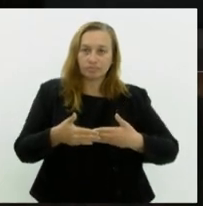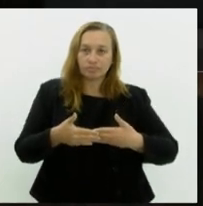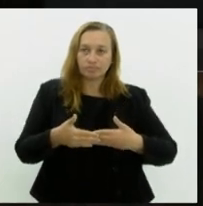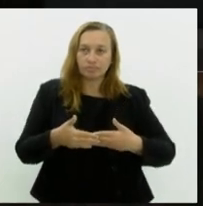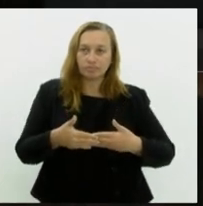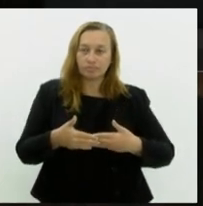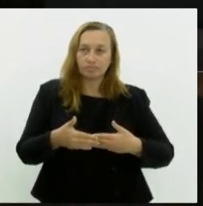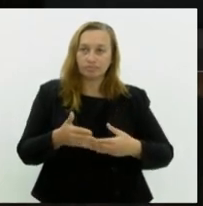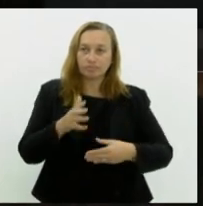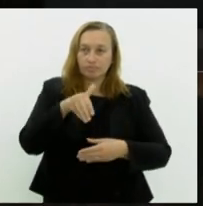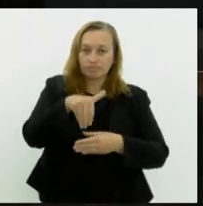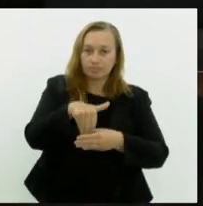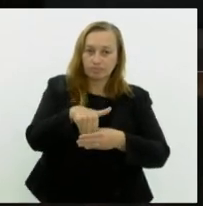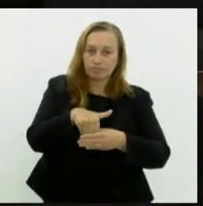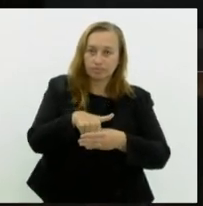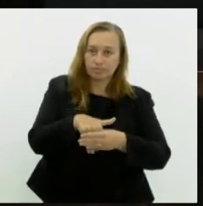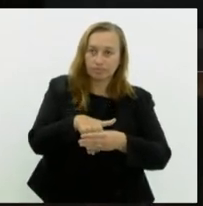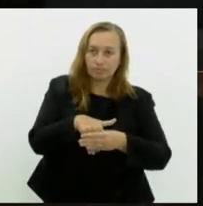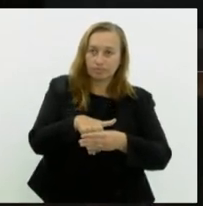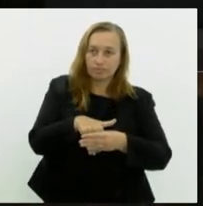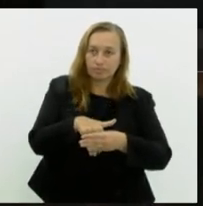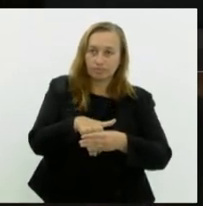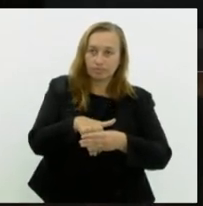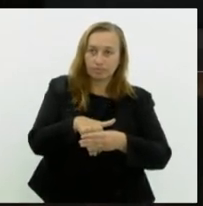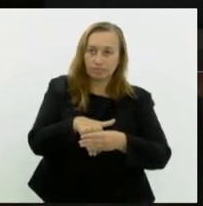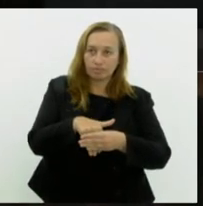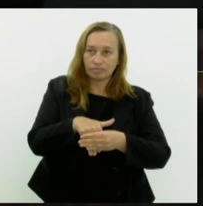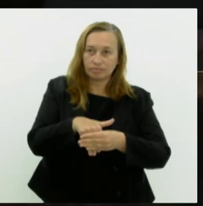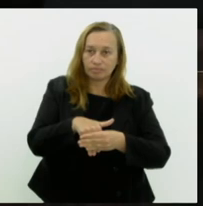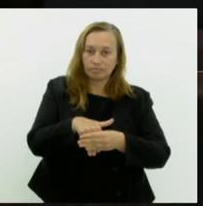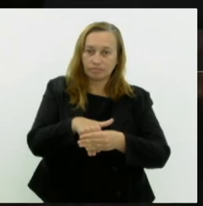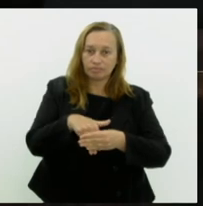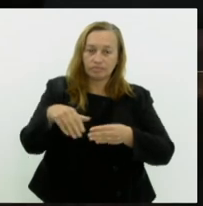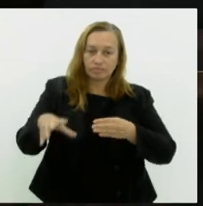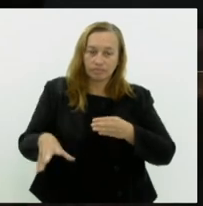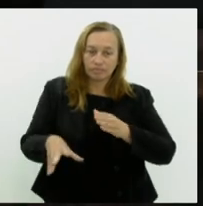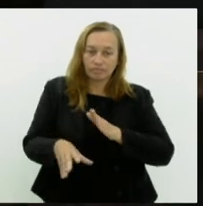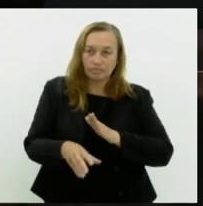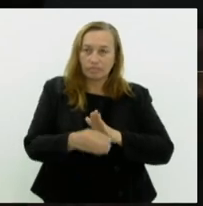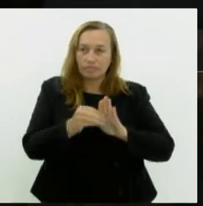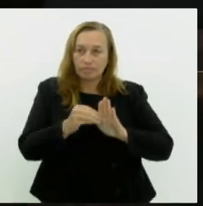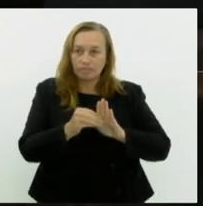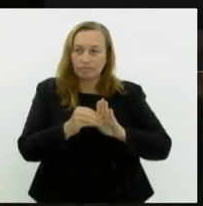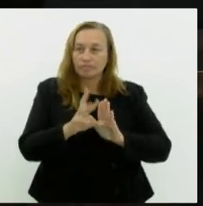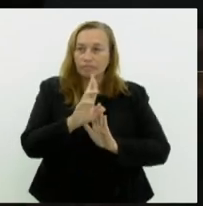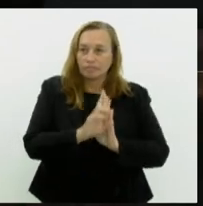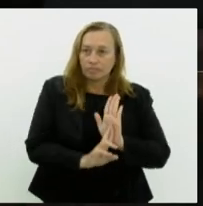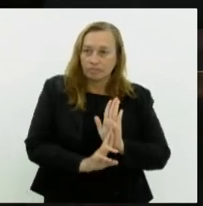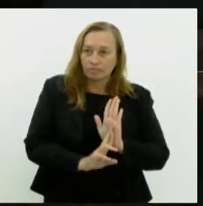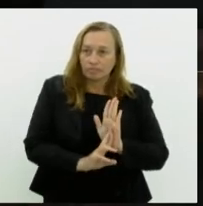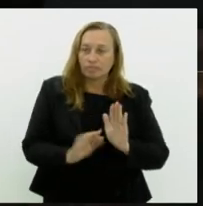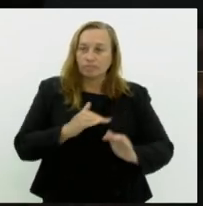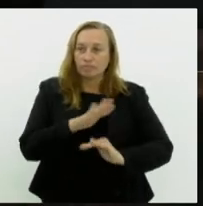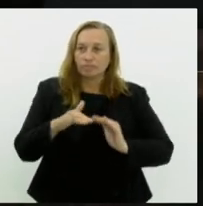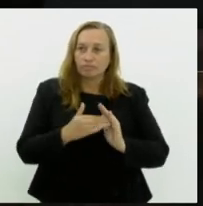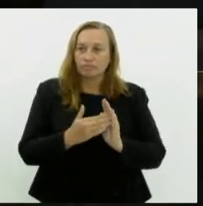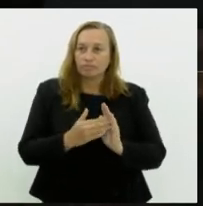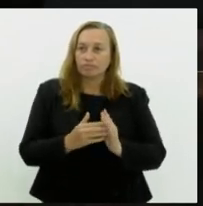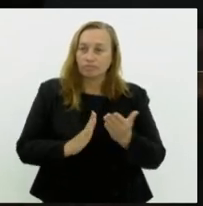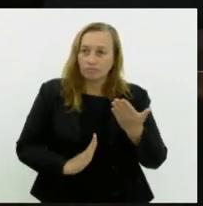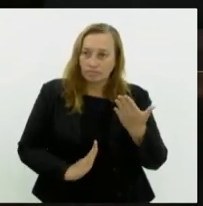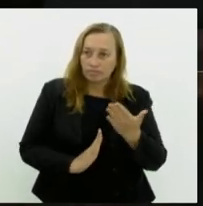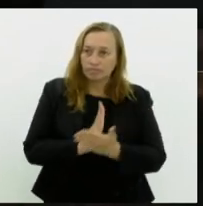discussão. Em votação, emenda de redação. Os senhores que